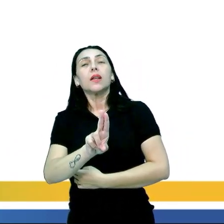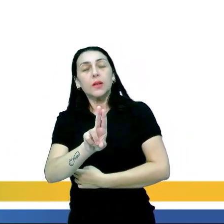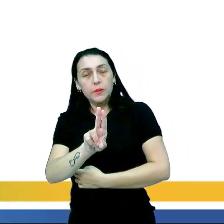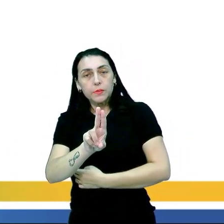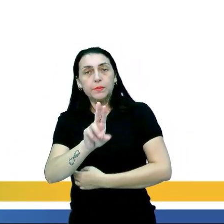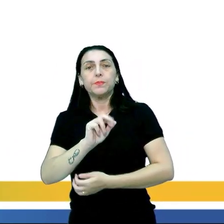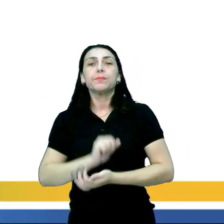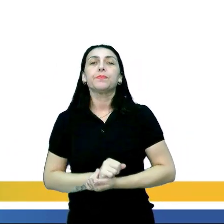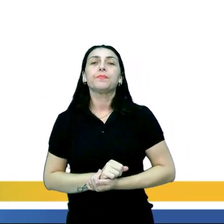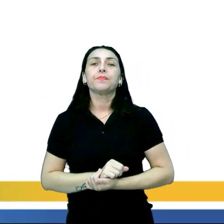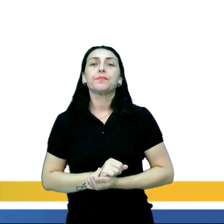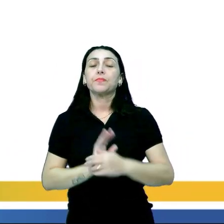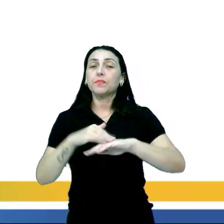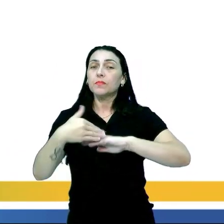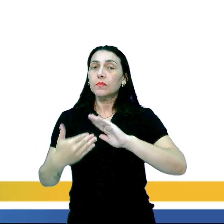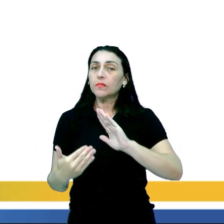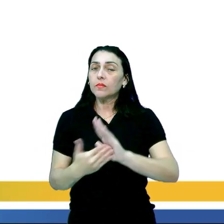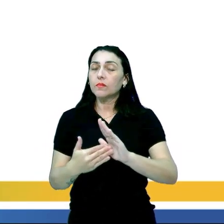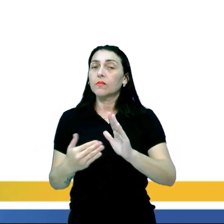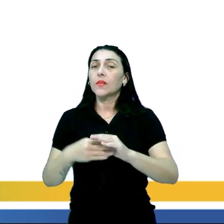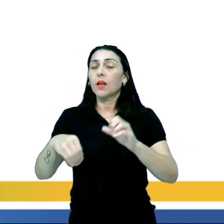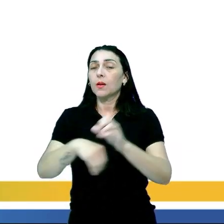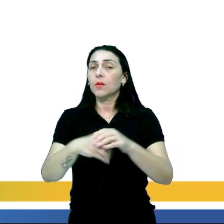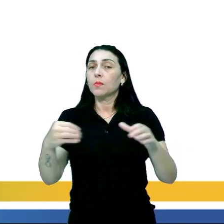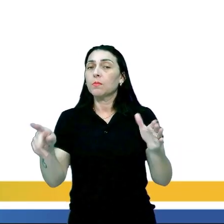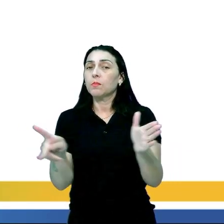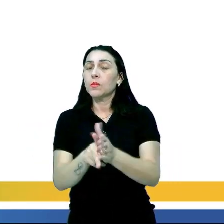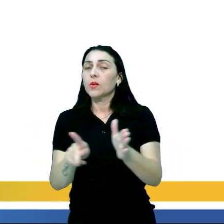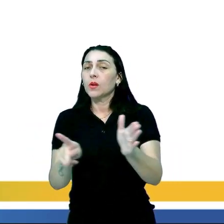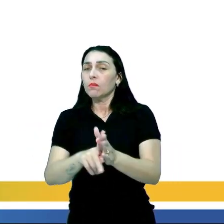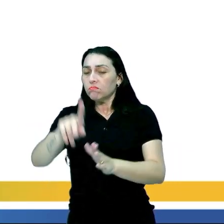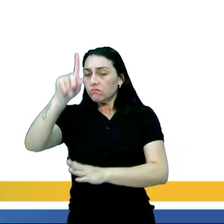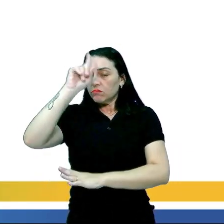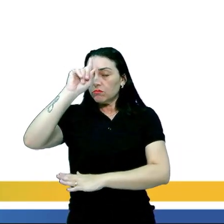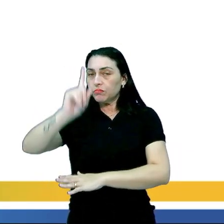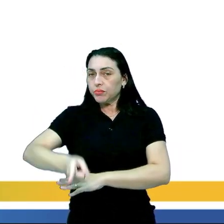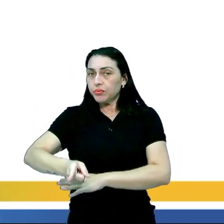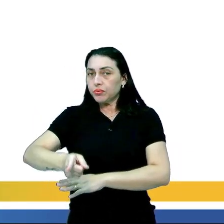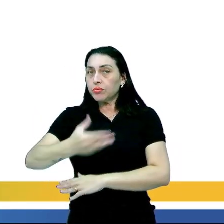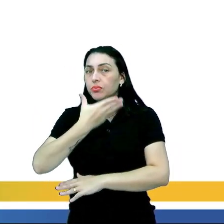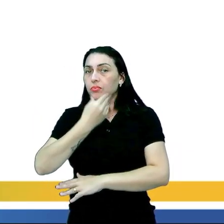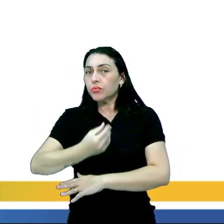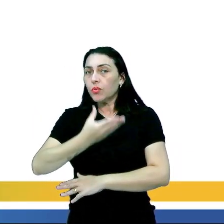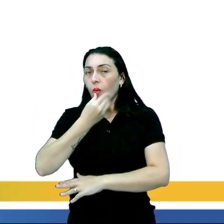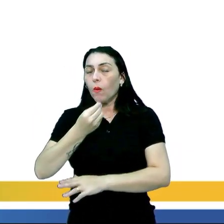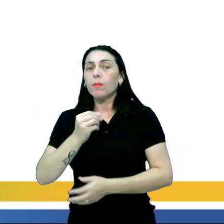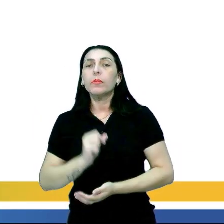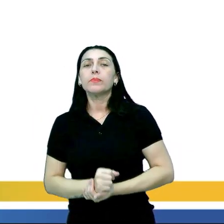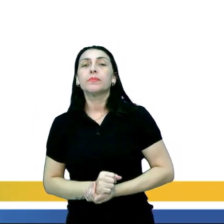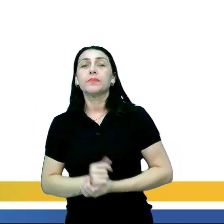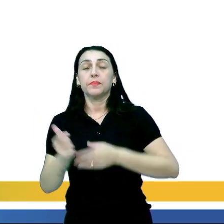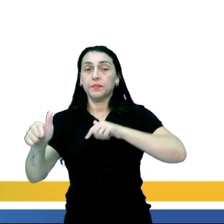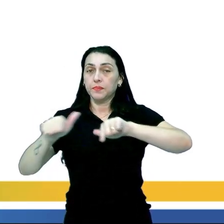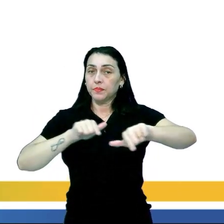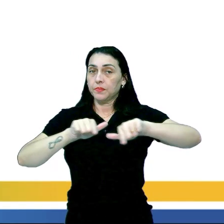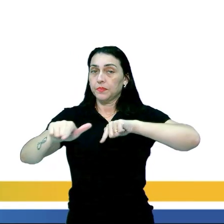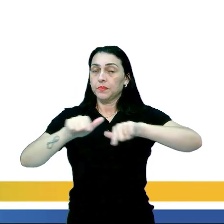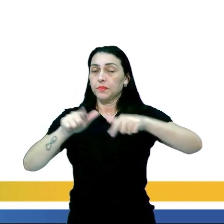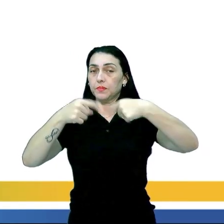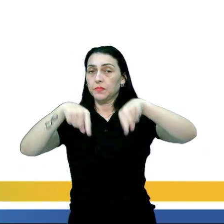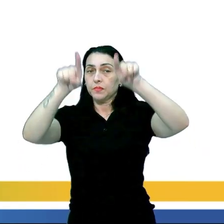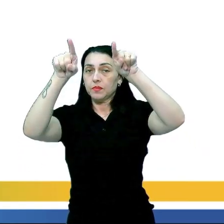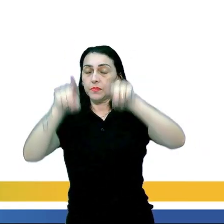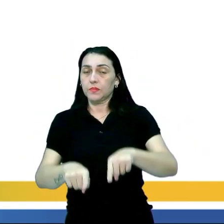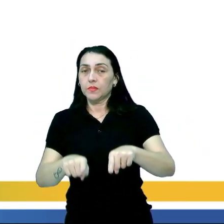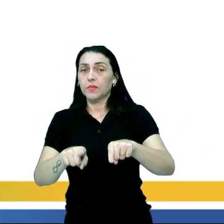ele vai usar. Tudo é exterior a ele, tudo é exterior ao homem. Então, o trabalhador ele vira